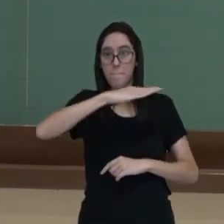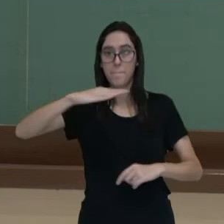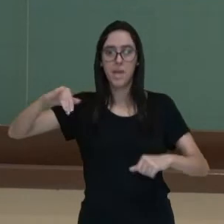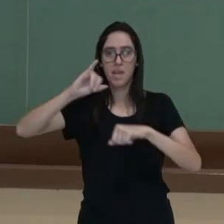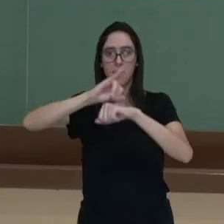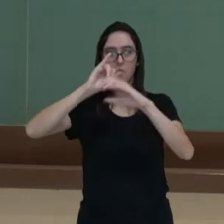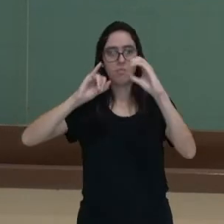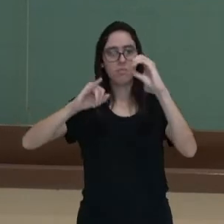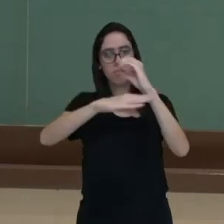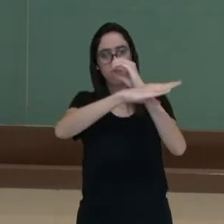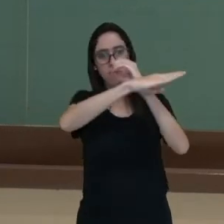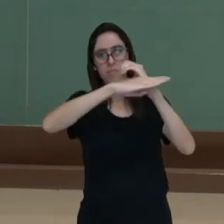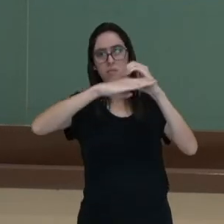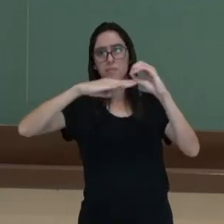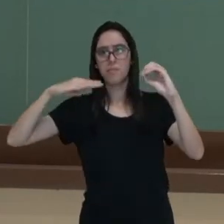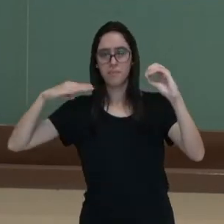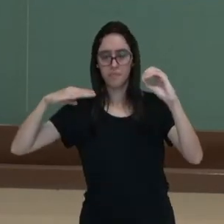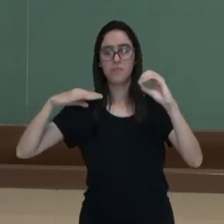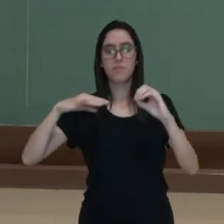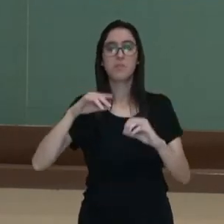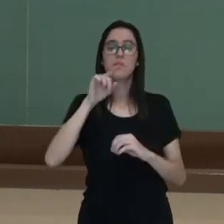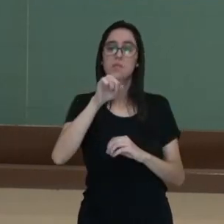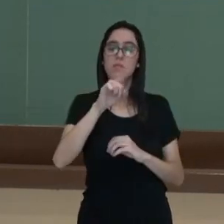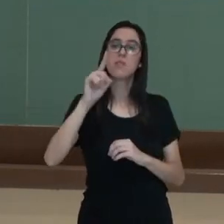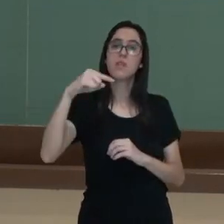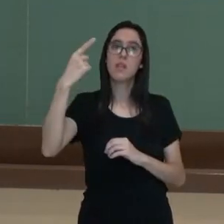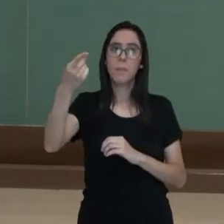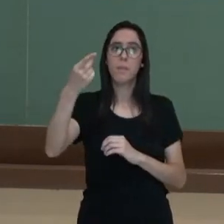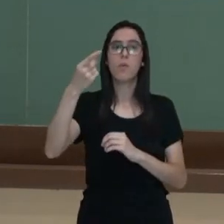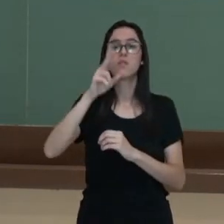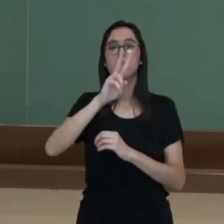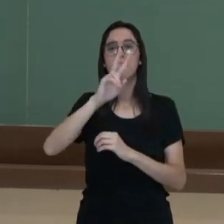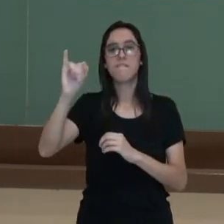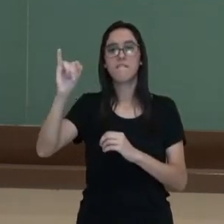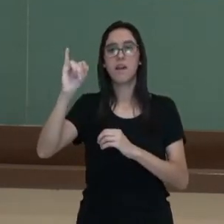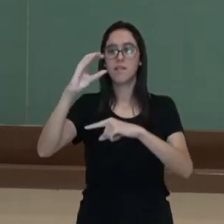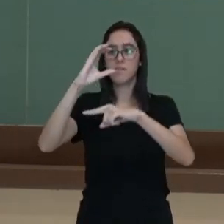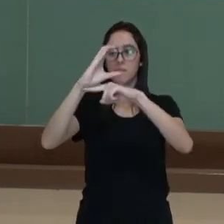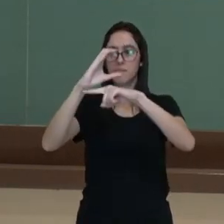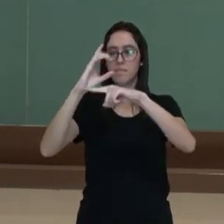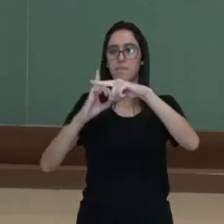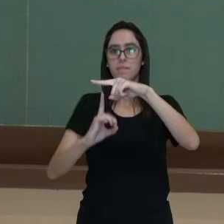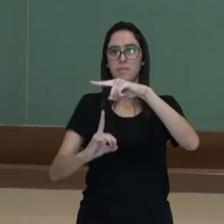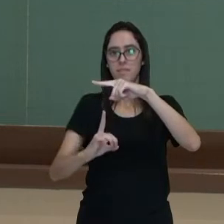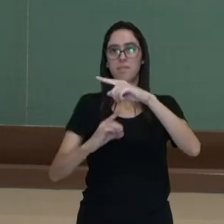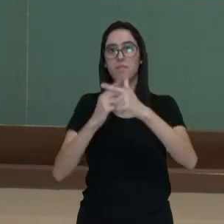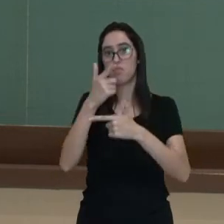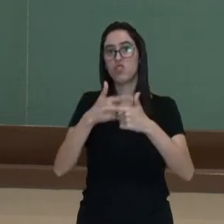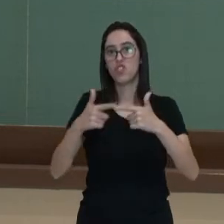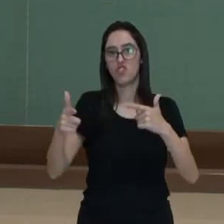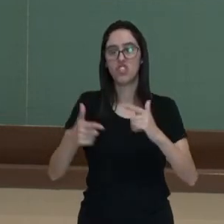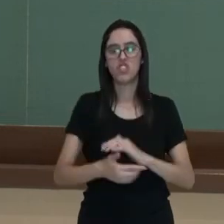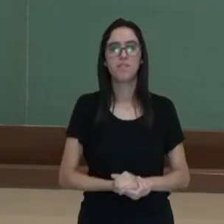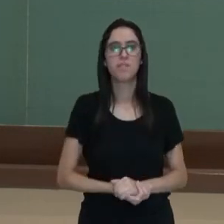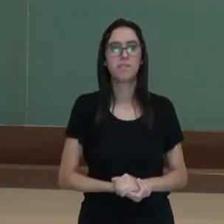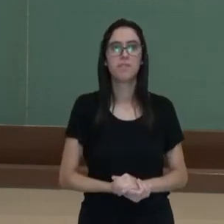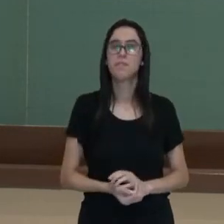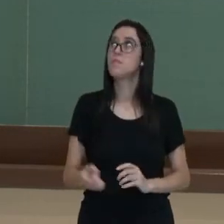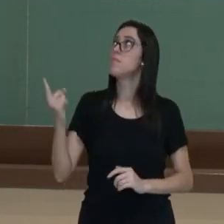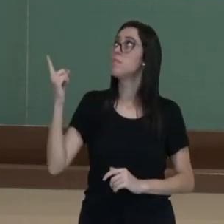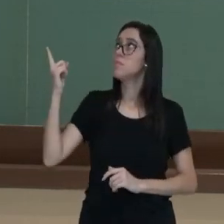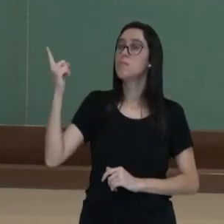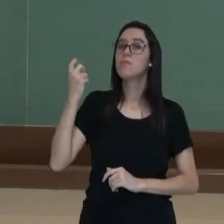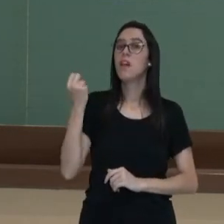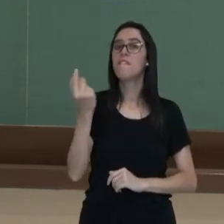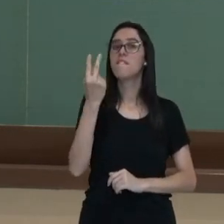corpo redondo. E você vai dividir o comprimento pelo diâmetro. Esses valores aqui,